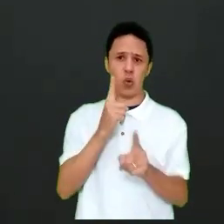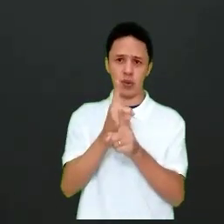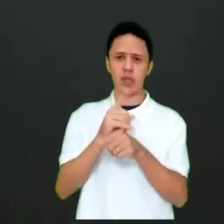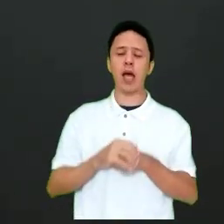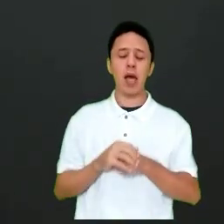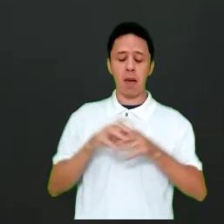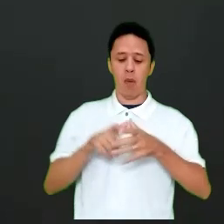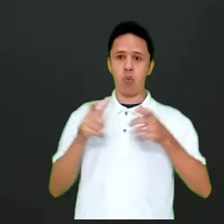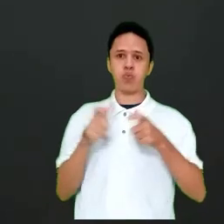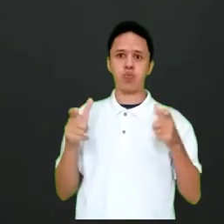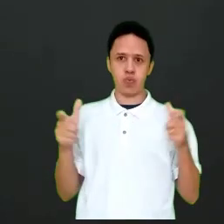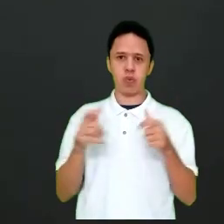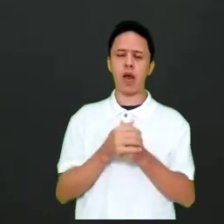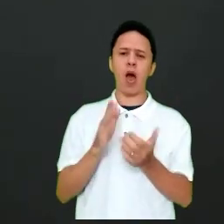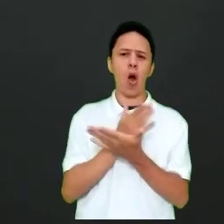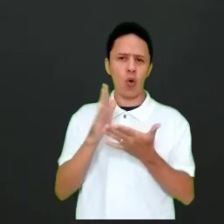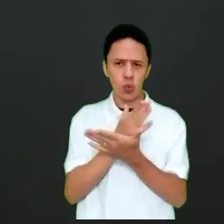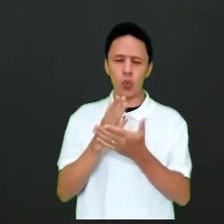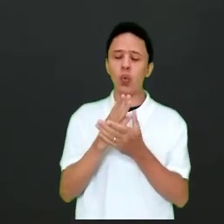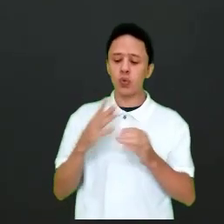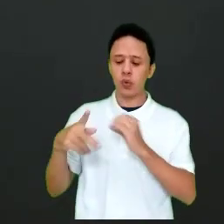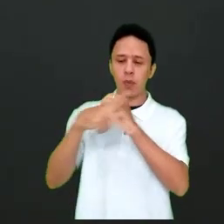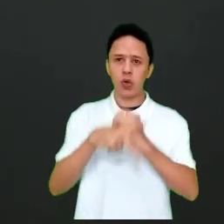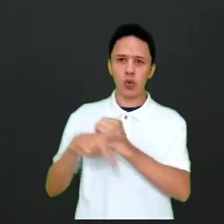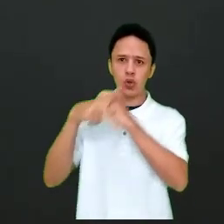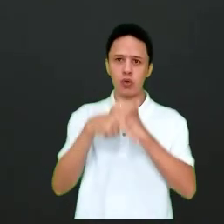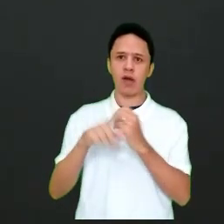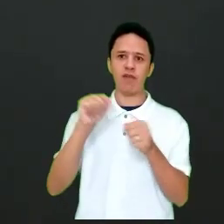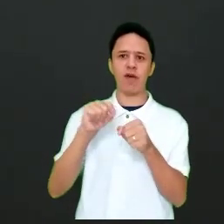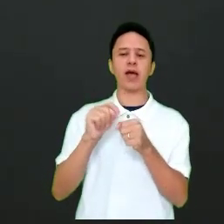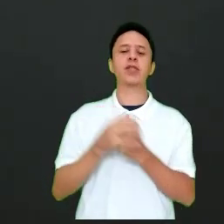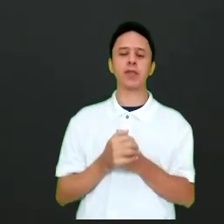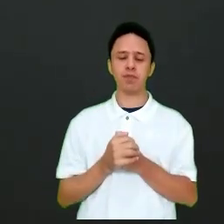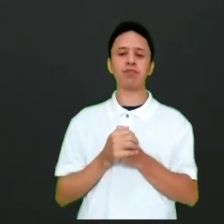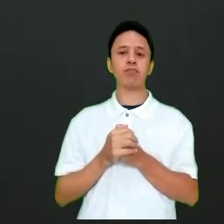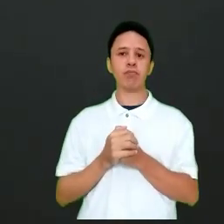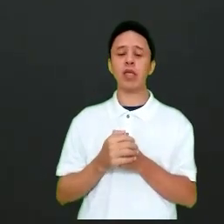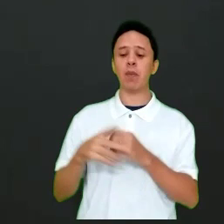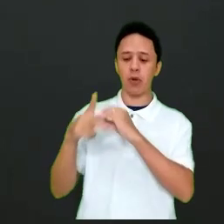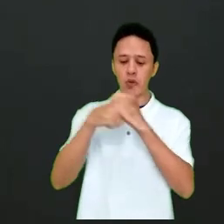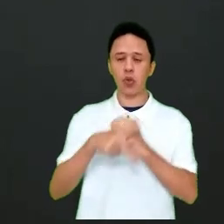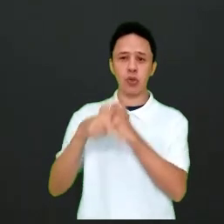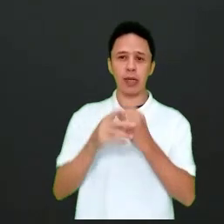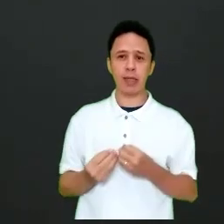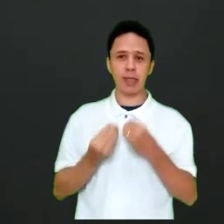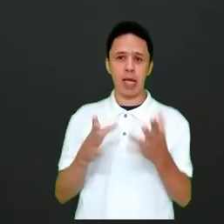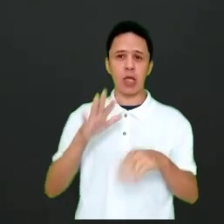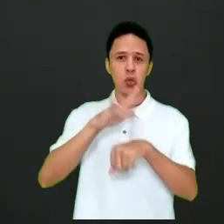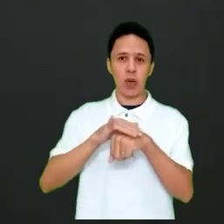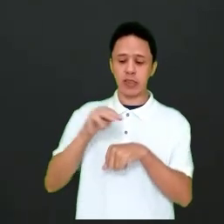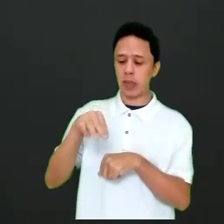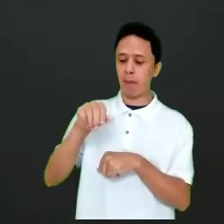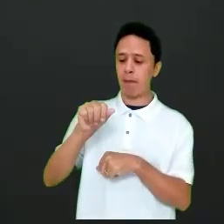divisão múltipla. Alguns protozoários fazem. Quer ver um famoso? O Plasmodium. É aquele protozoário que causa